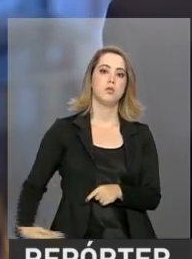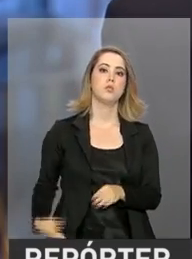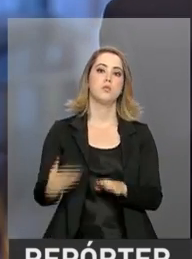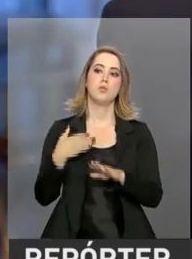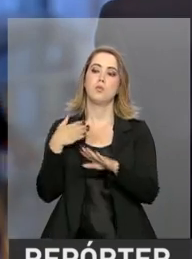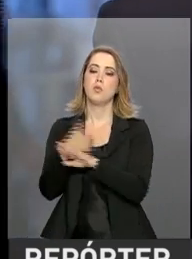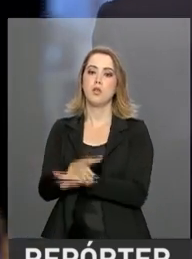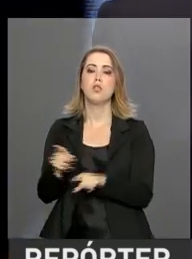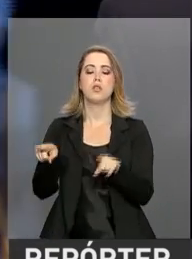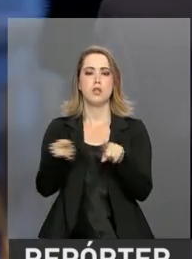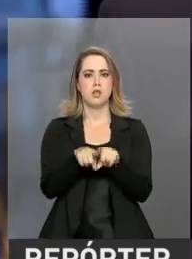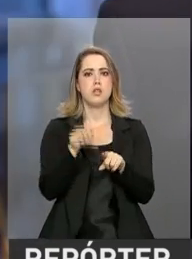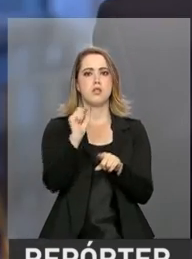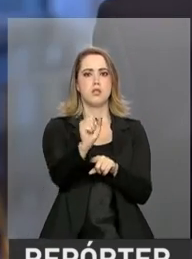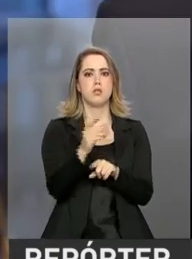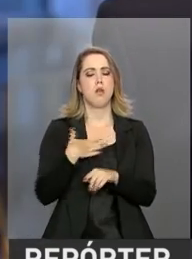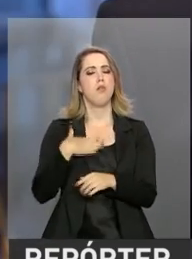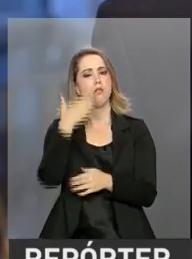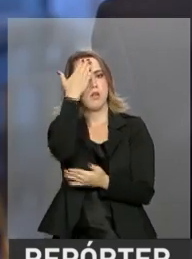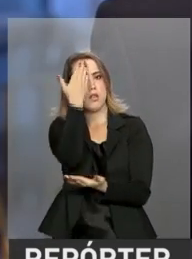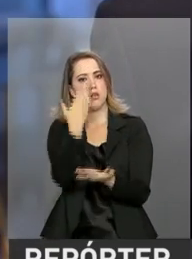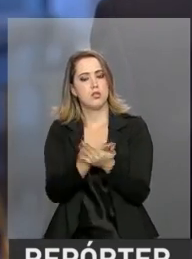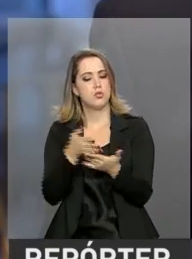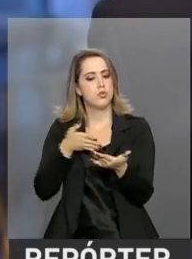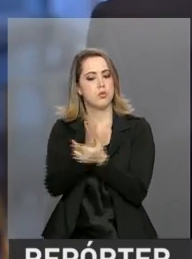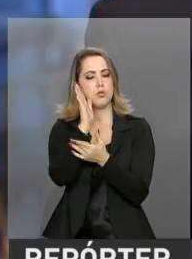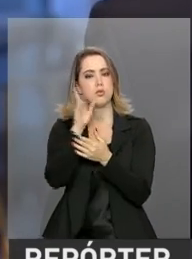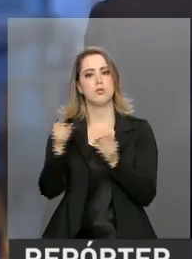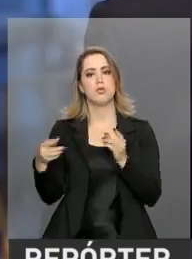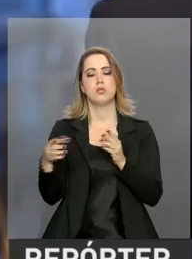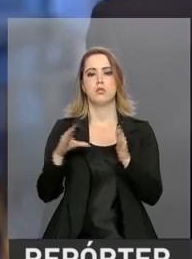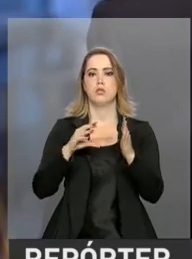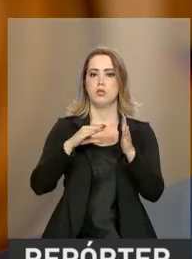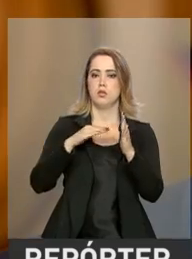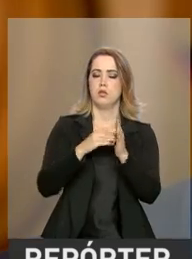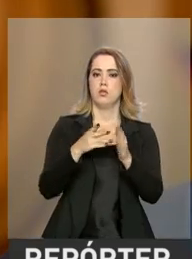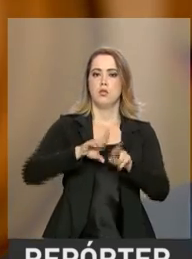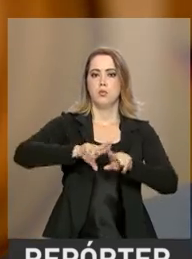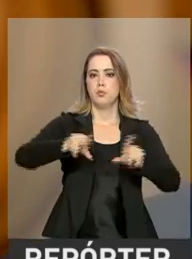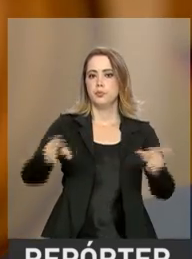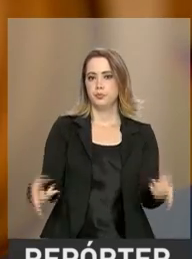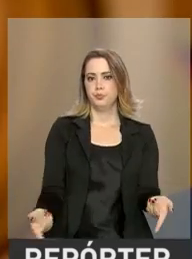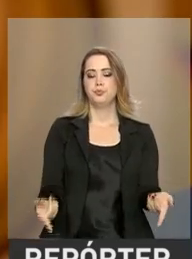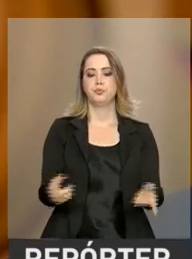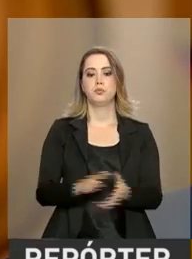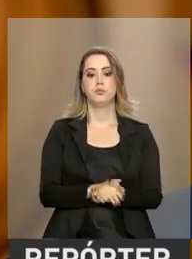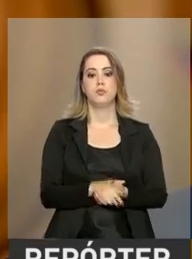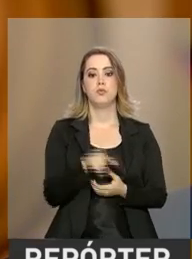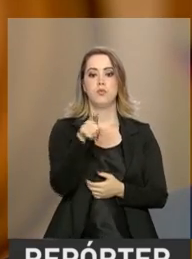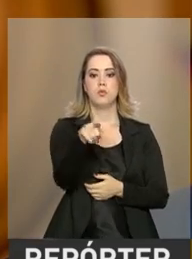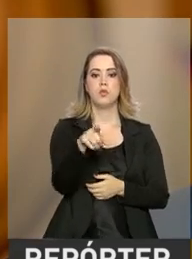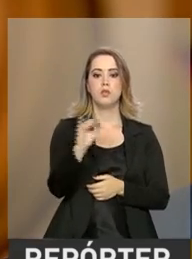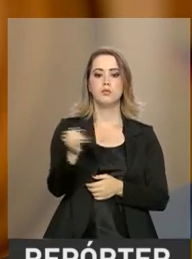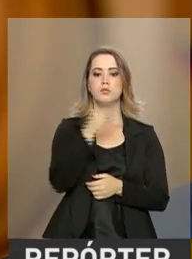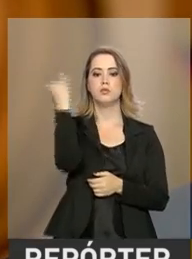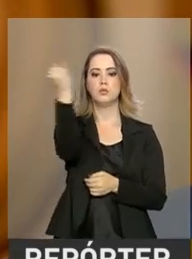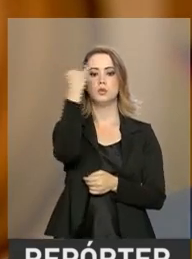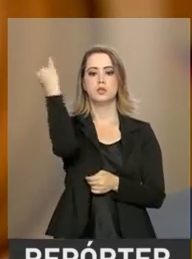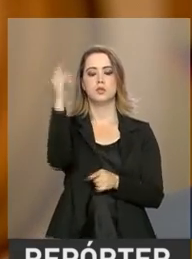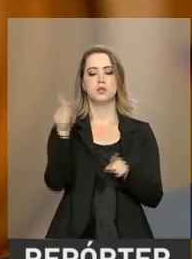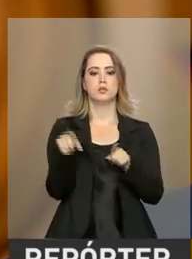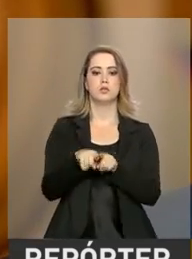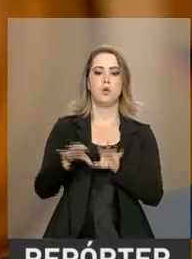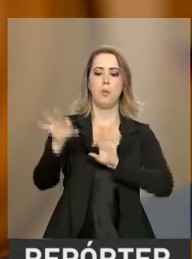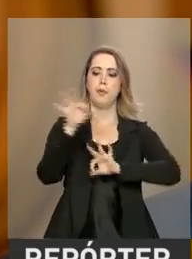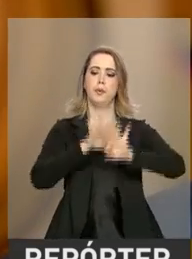Alvorada saíram confiantes de que a PEC será aprovada por ampla maioria. É uma medida muito importante para